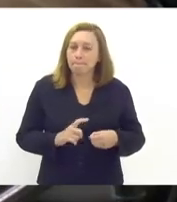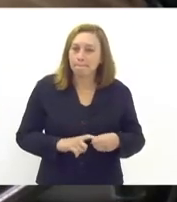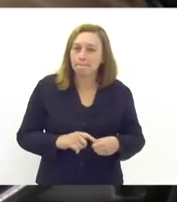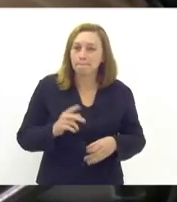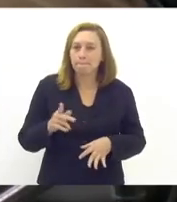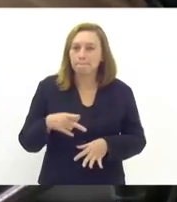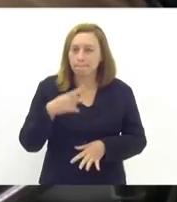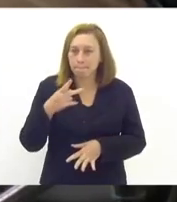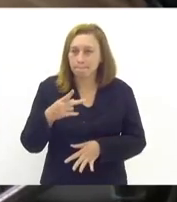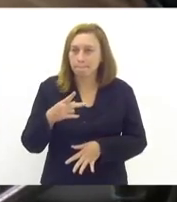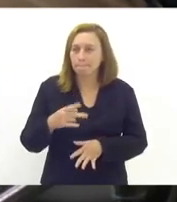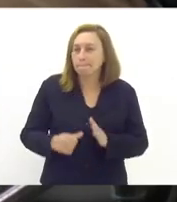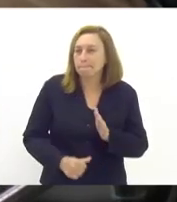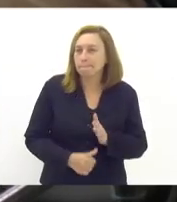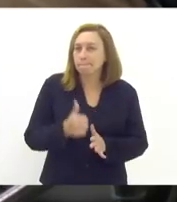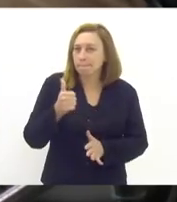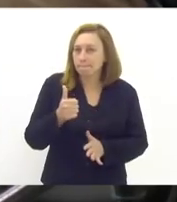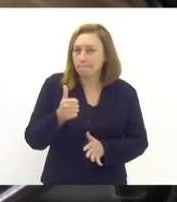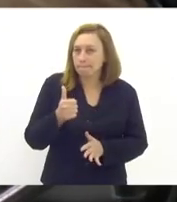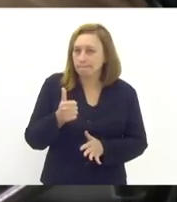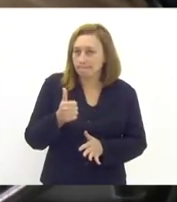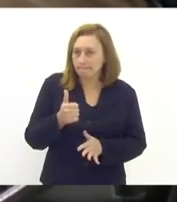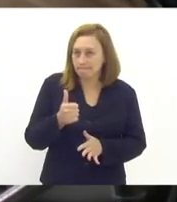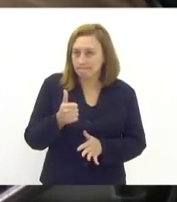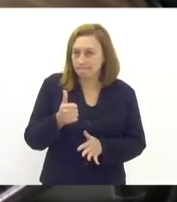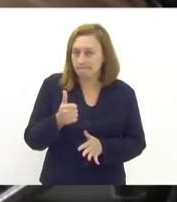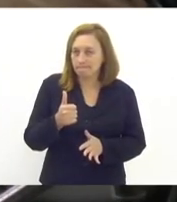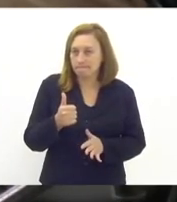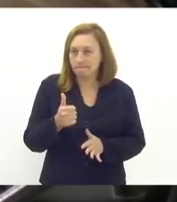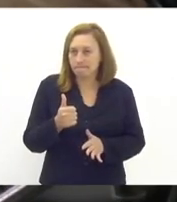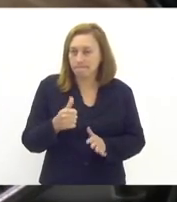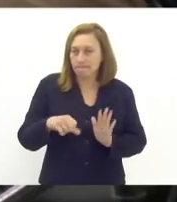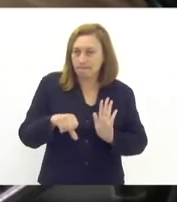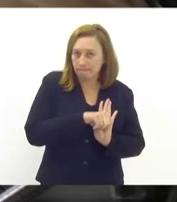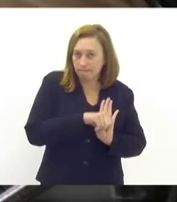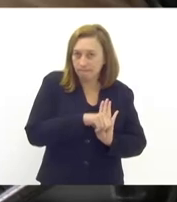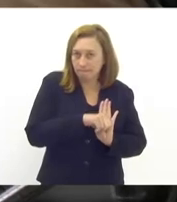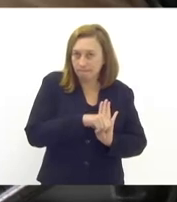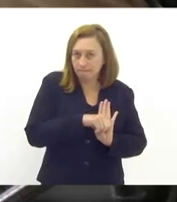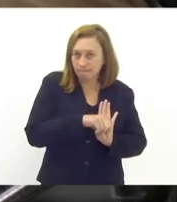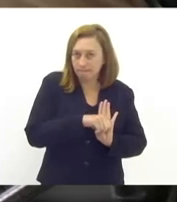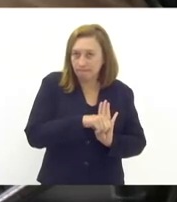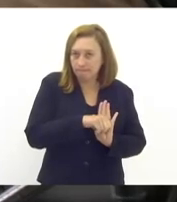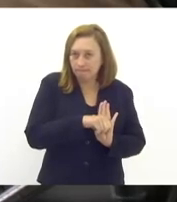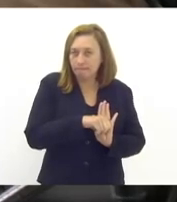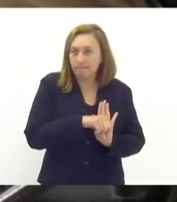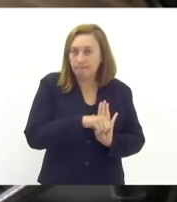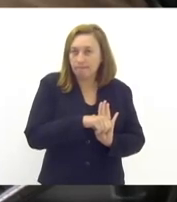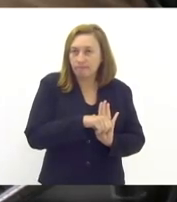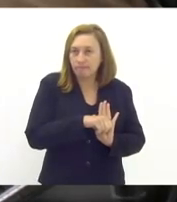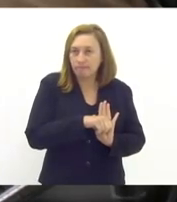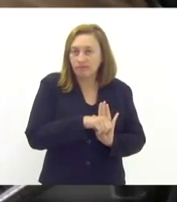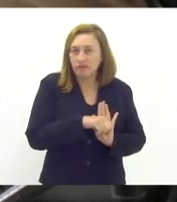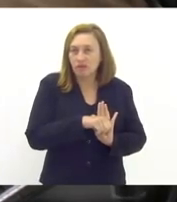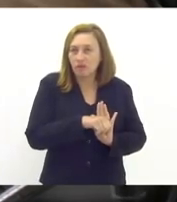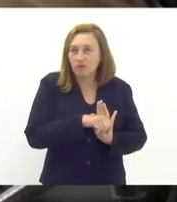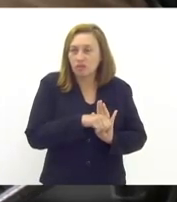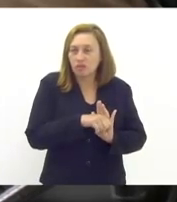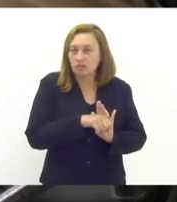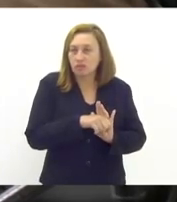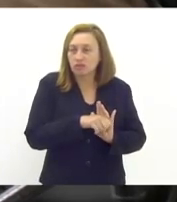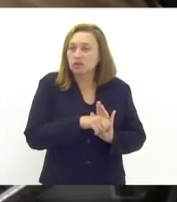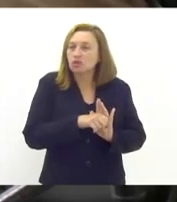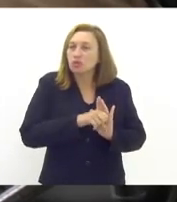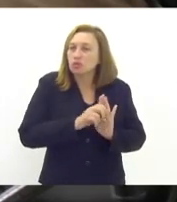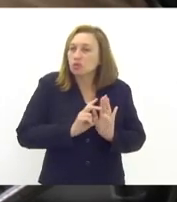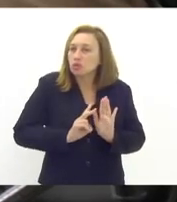colocada aqui. Uma vez cometido o procedimento ilegal, esse procedimento ilegal, ele perdura. Na maioria